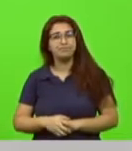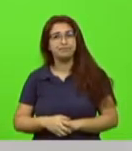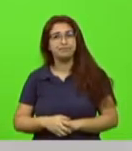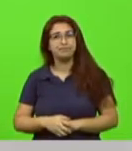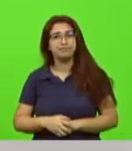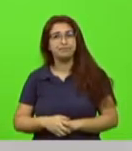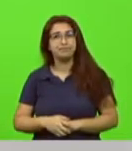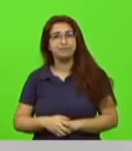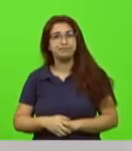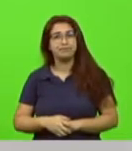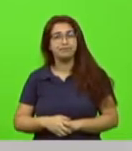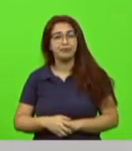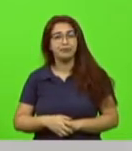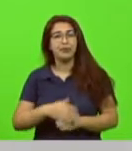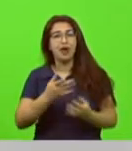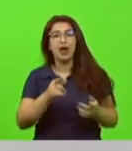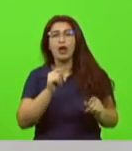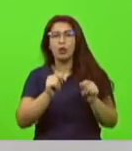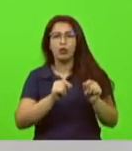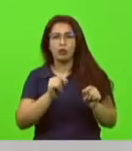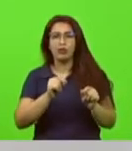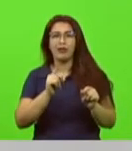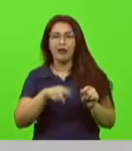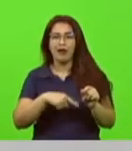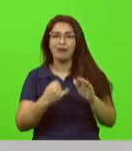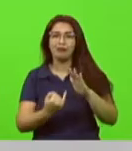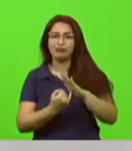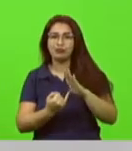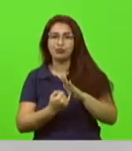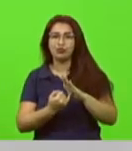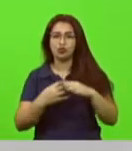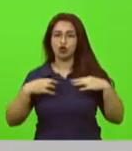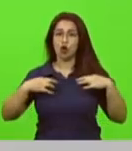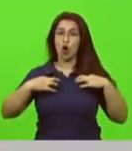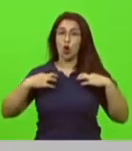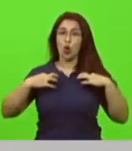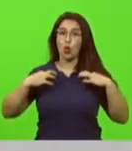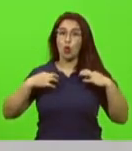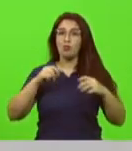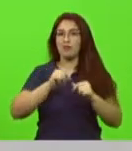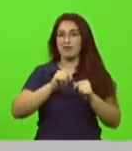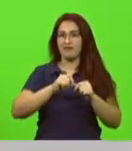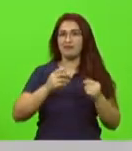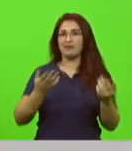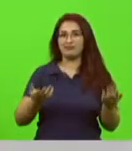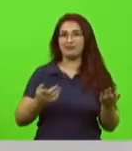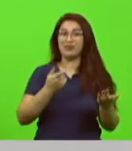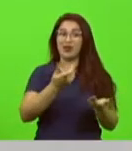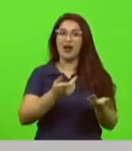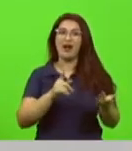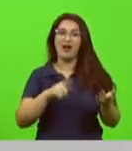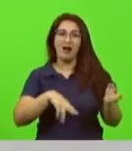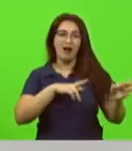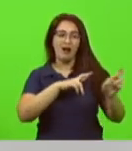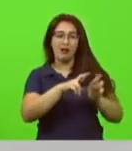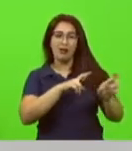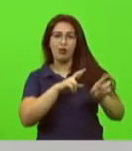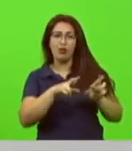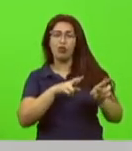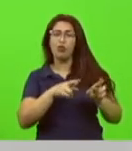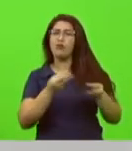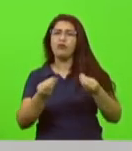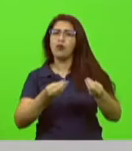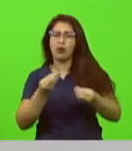da indústria têxtil e um fluxo de veículo muito grande. E esta rodovia, ela está